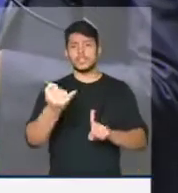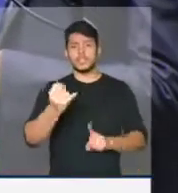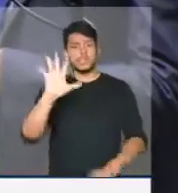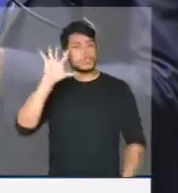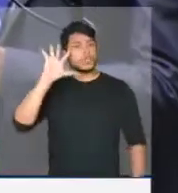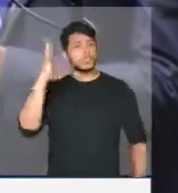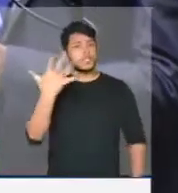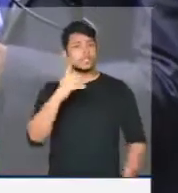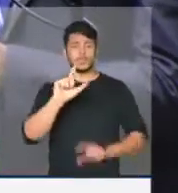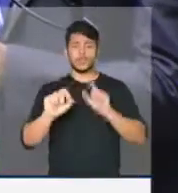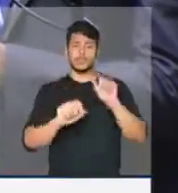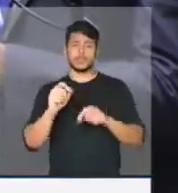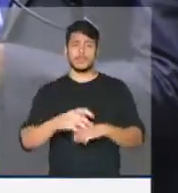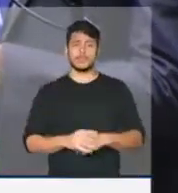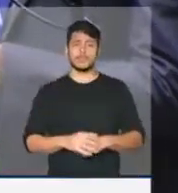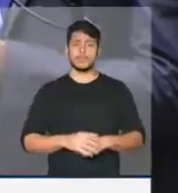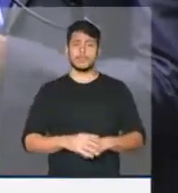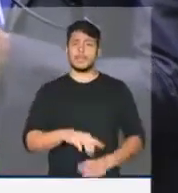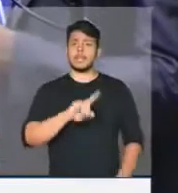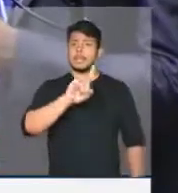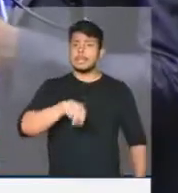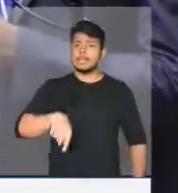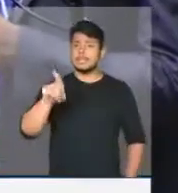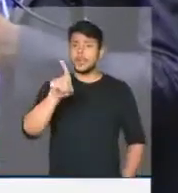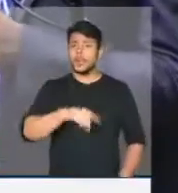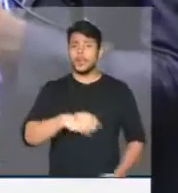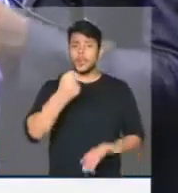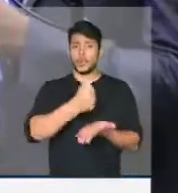suspendeu a contratação de